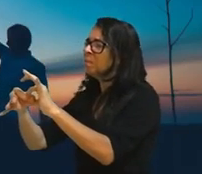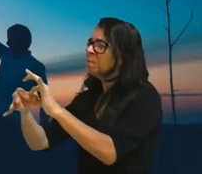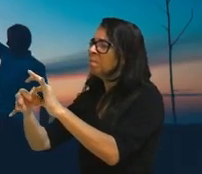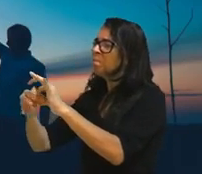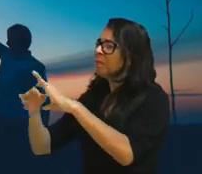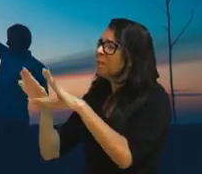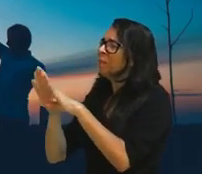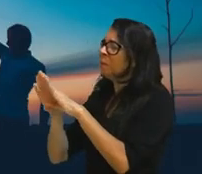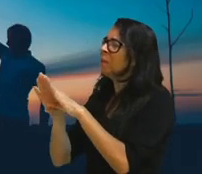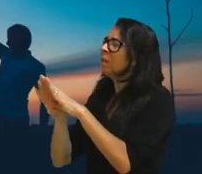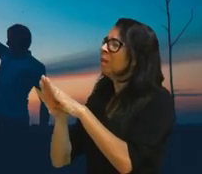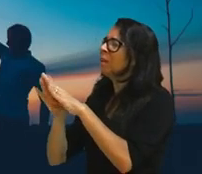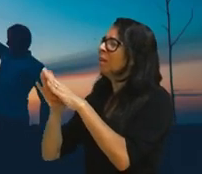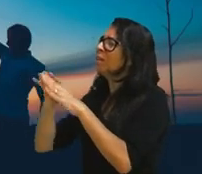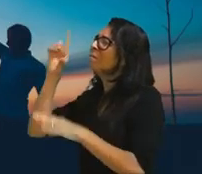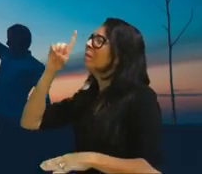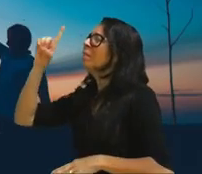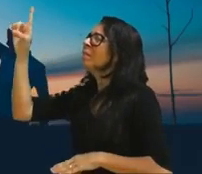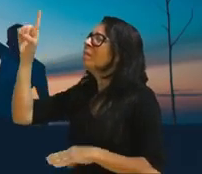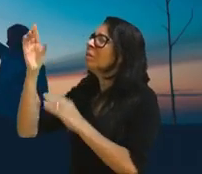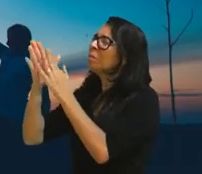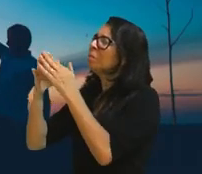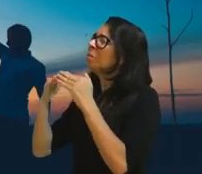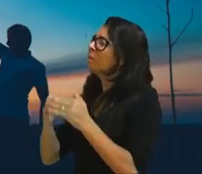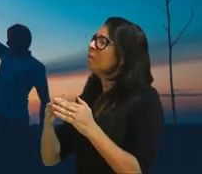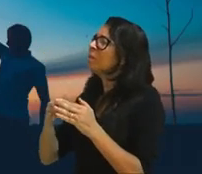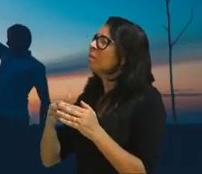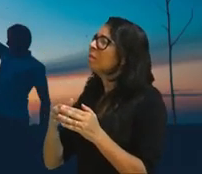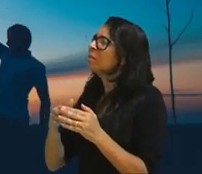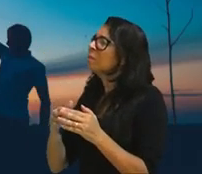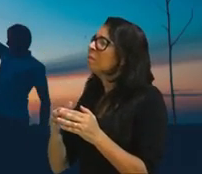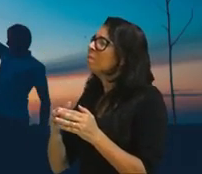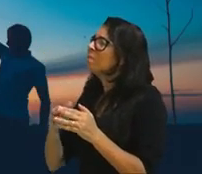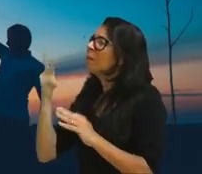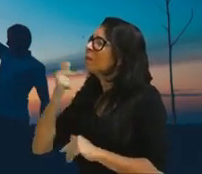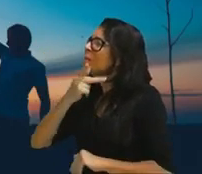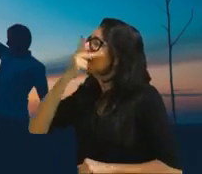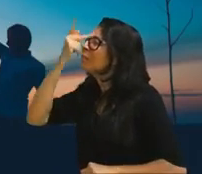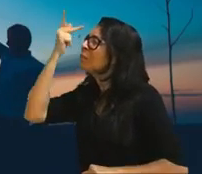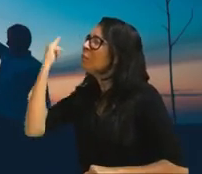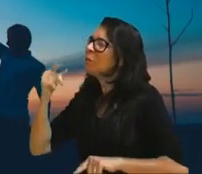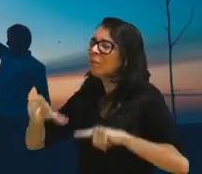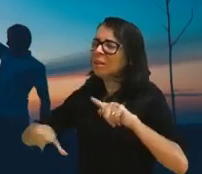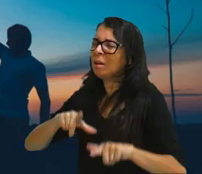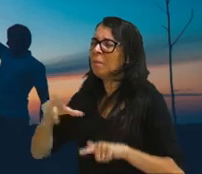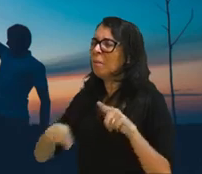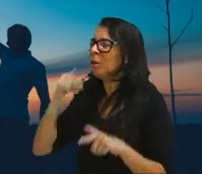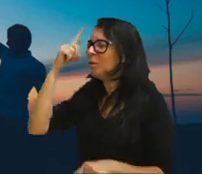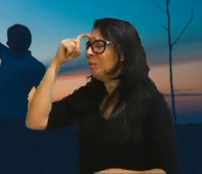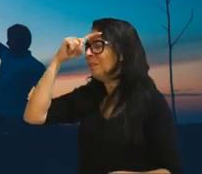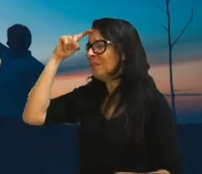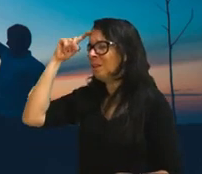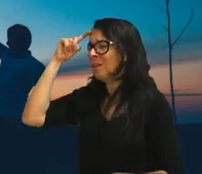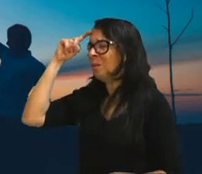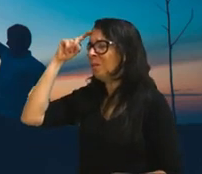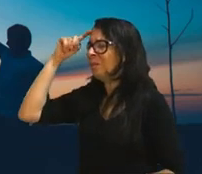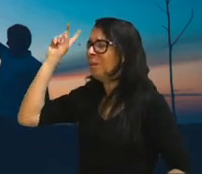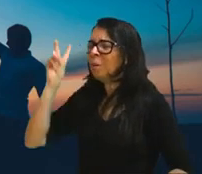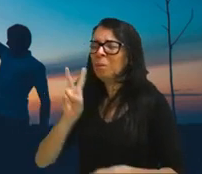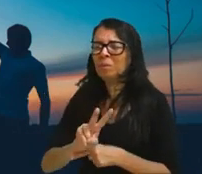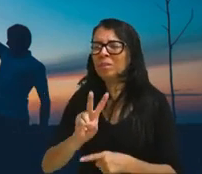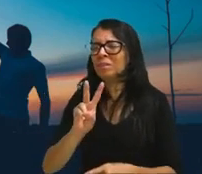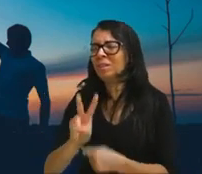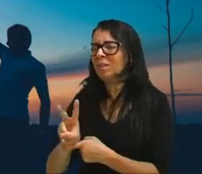dessa pandemia, Senhor, que eles estão, ó Pai, realmente, Pai, esgotados, Senhor, de ver tantas mortes, ó Pai, de ver tantas